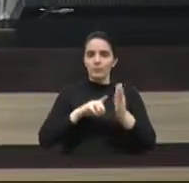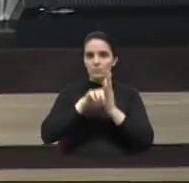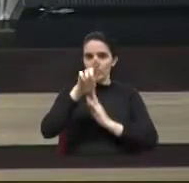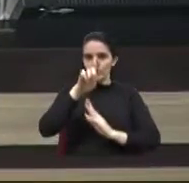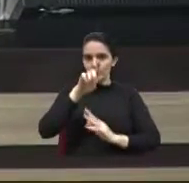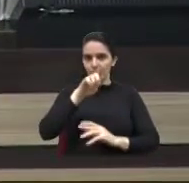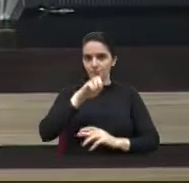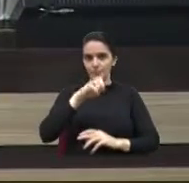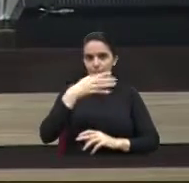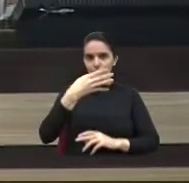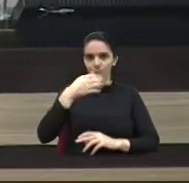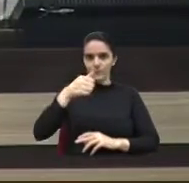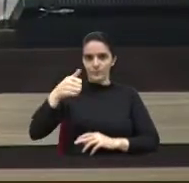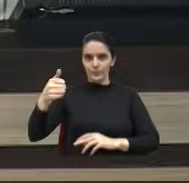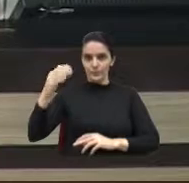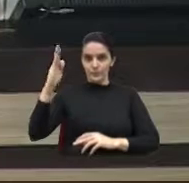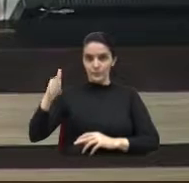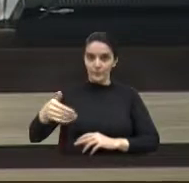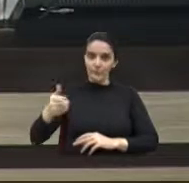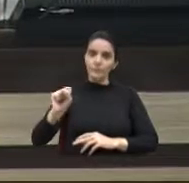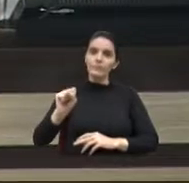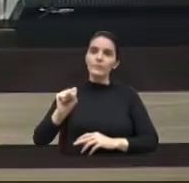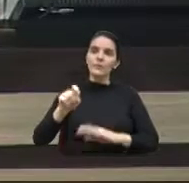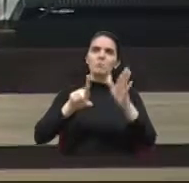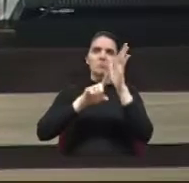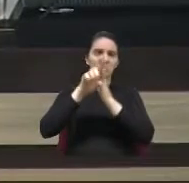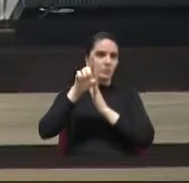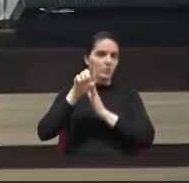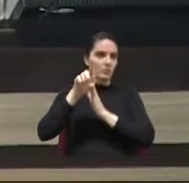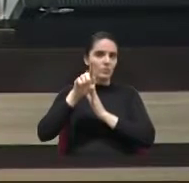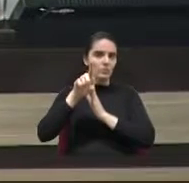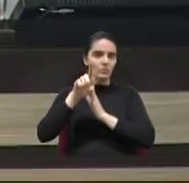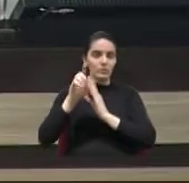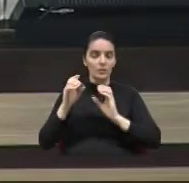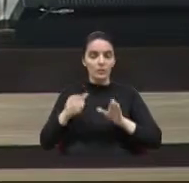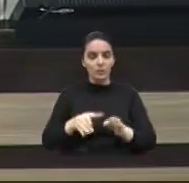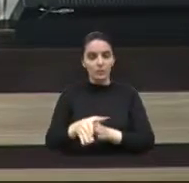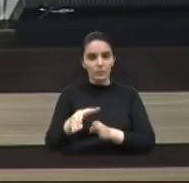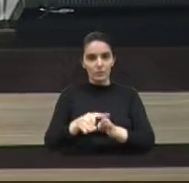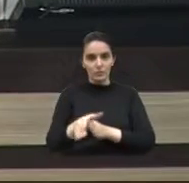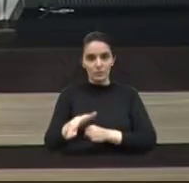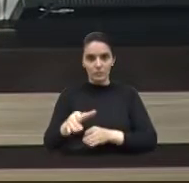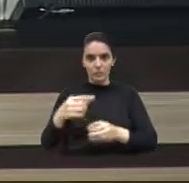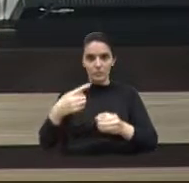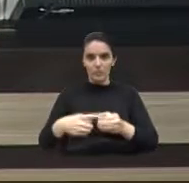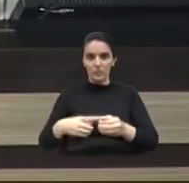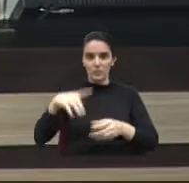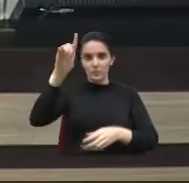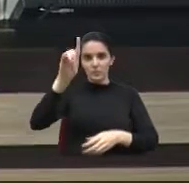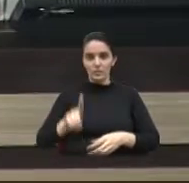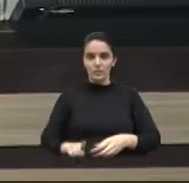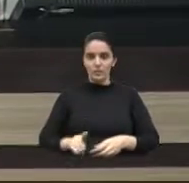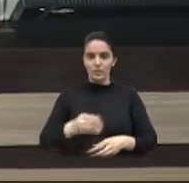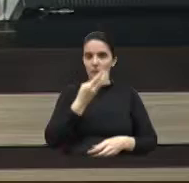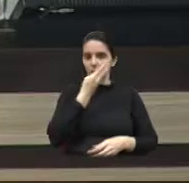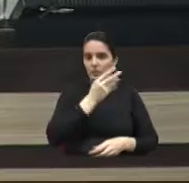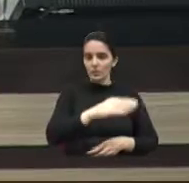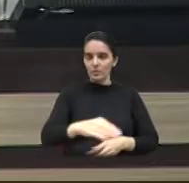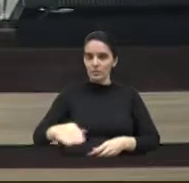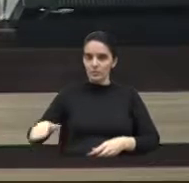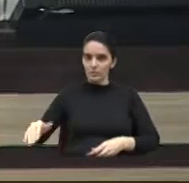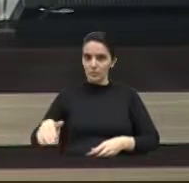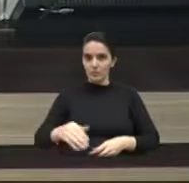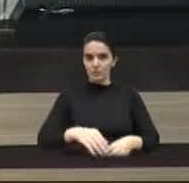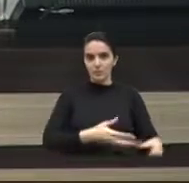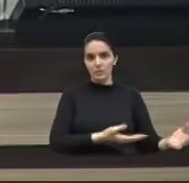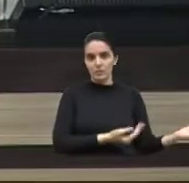Requerimento número 411, 2018. Requer informações ao Conselho Municipal dos Direitos da Criança e do Adolescente sobre os